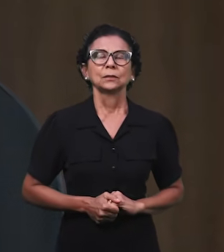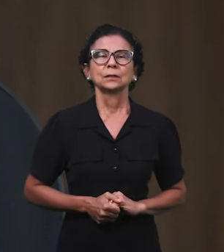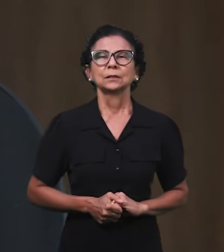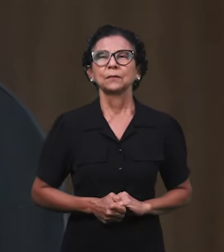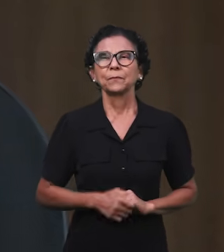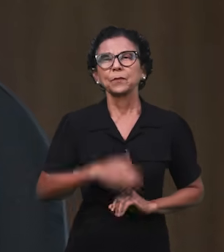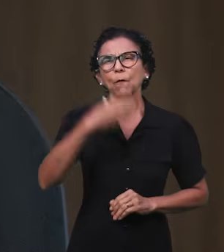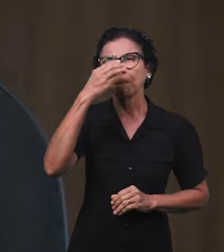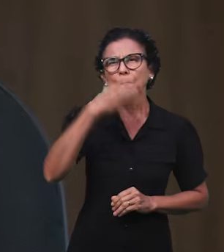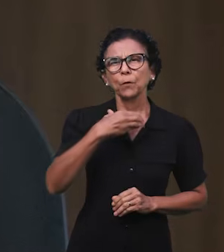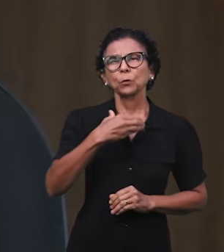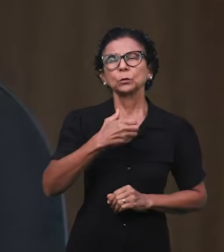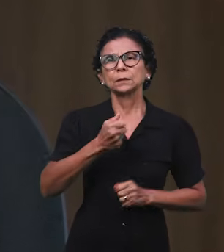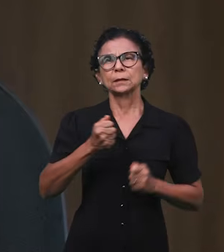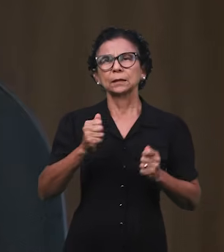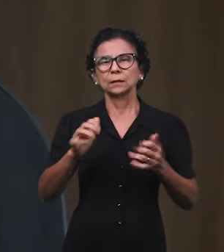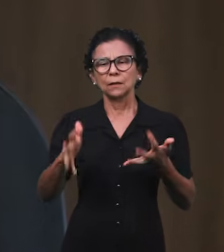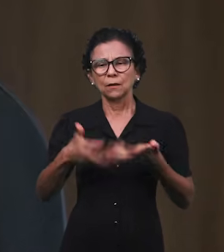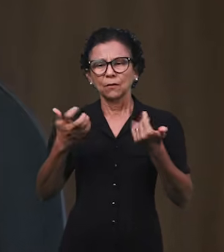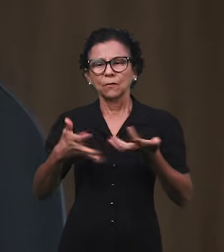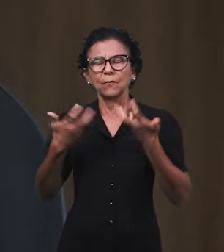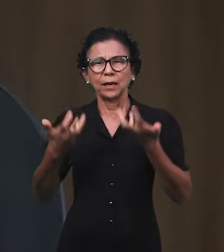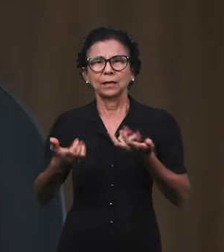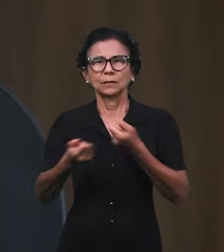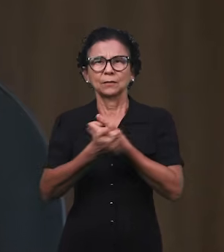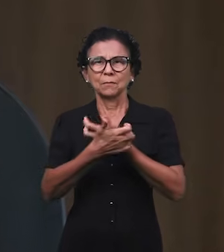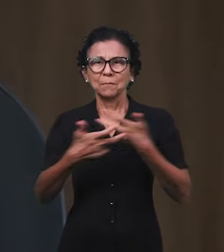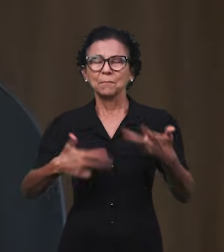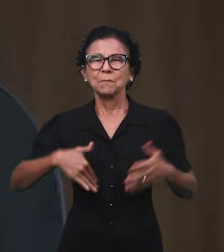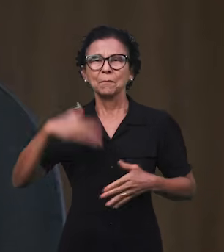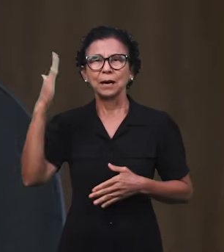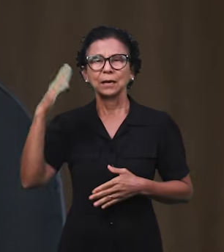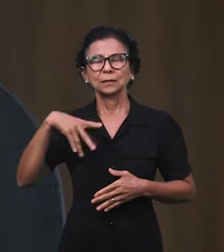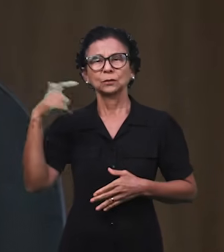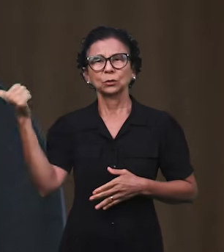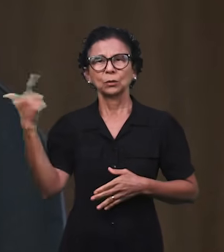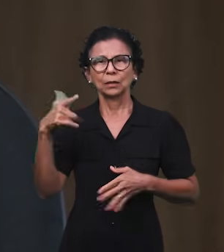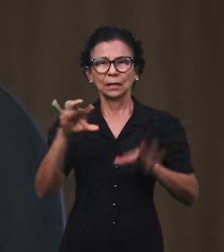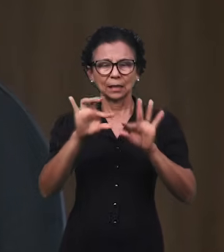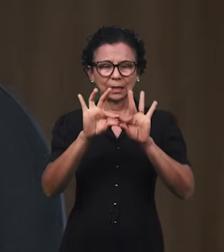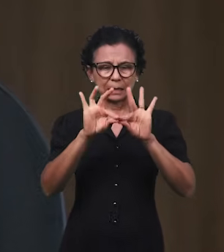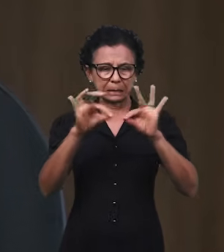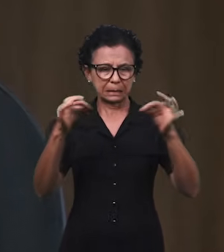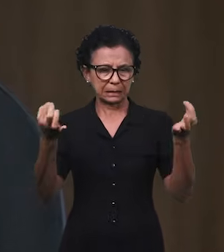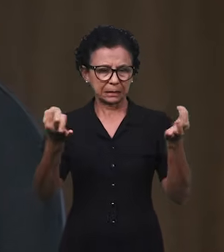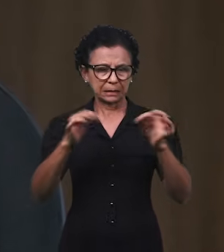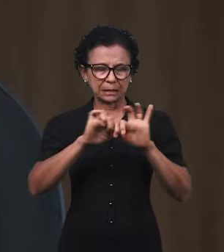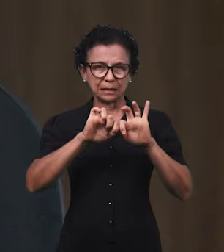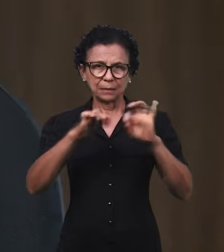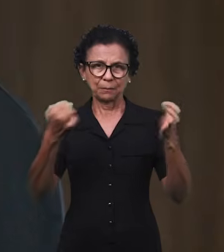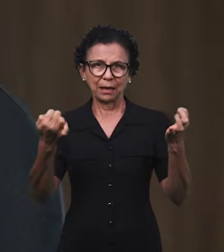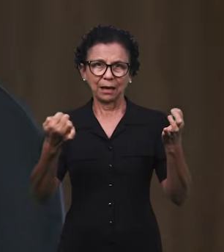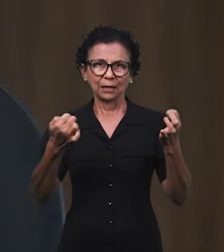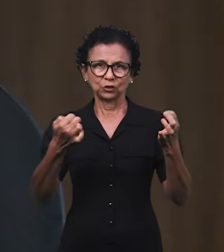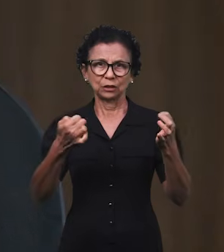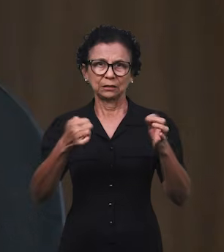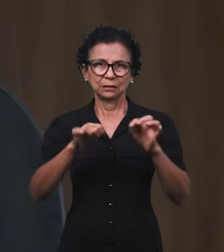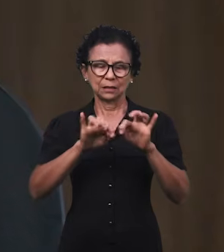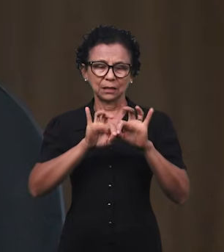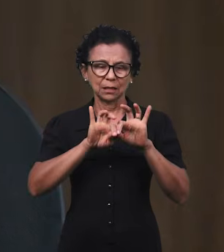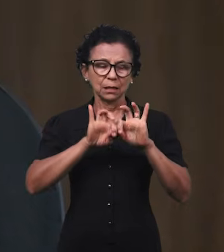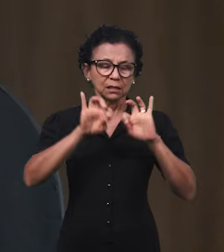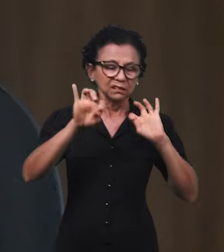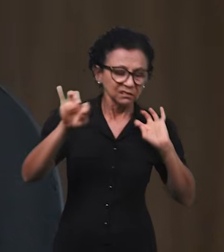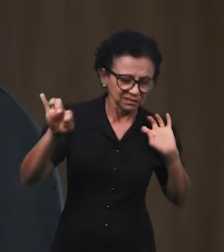descascar mais frutas, verduras, do que abrir embalagens. Essas alimentações, que quando você abre embalagem, elas